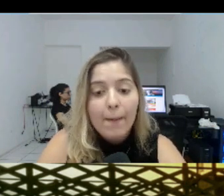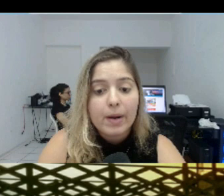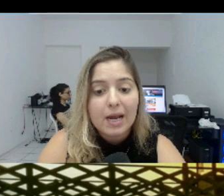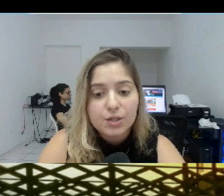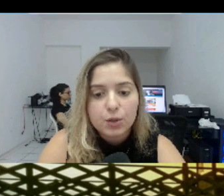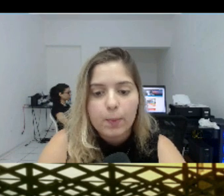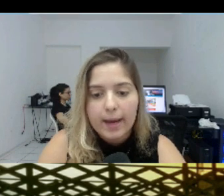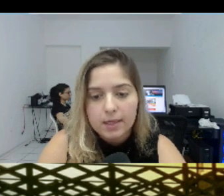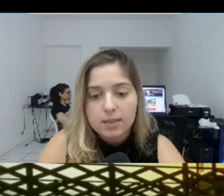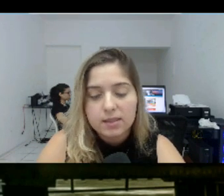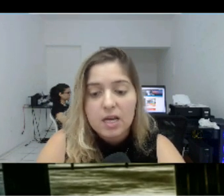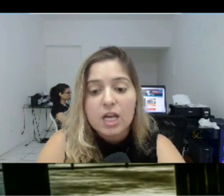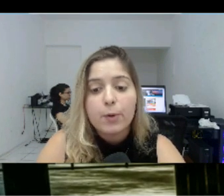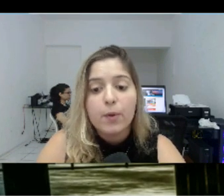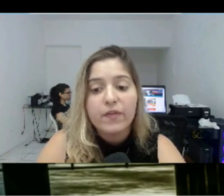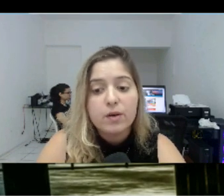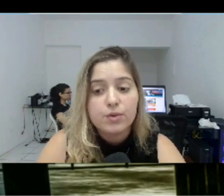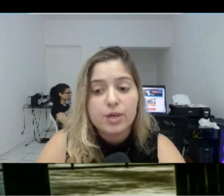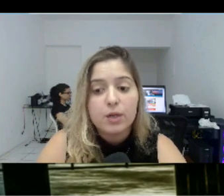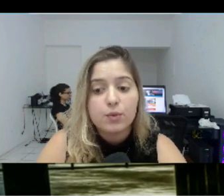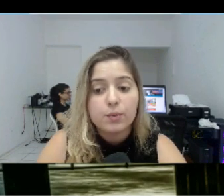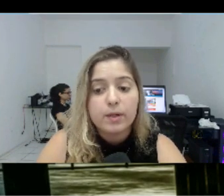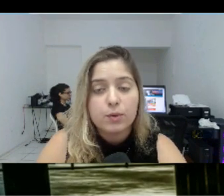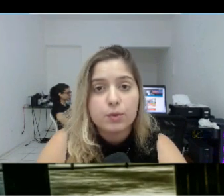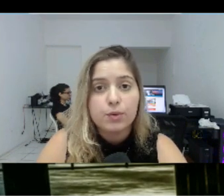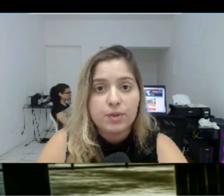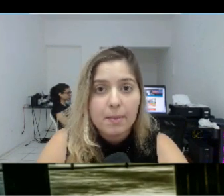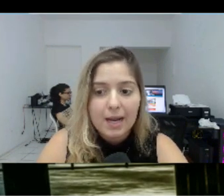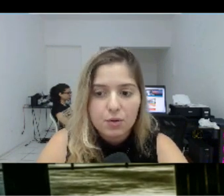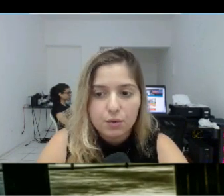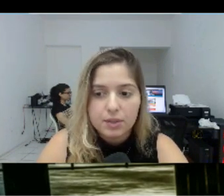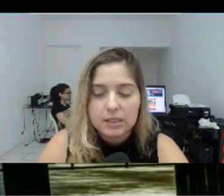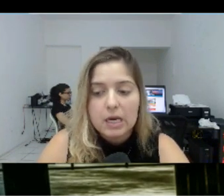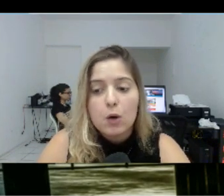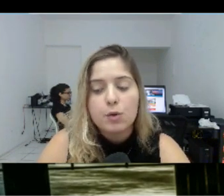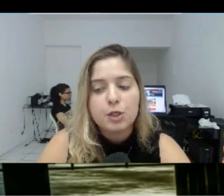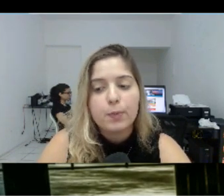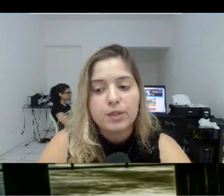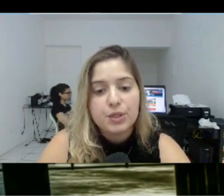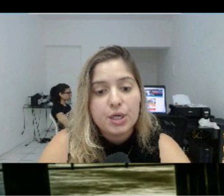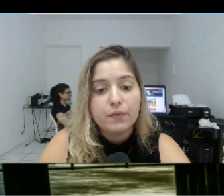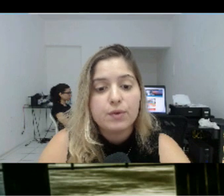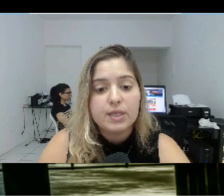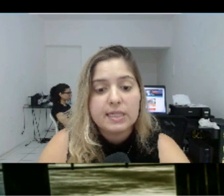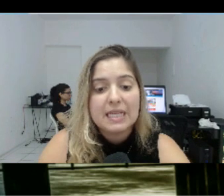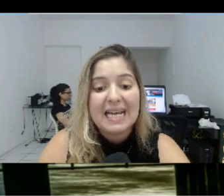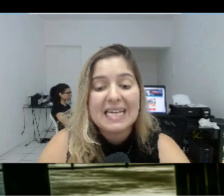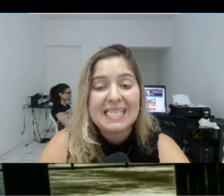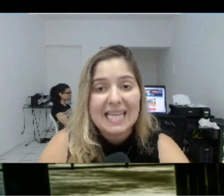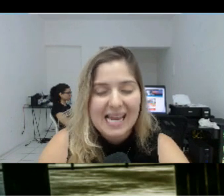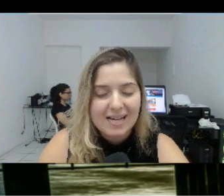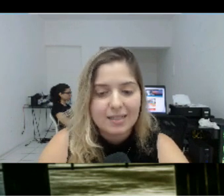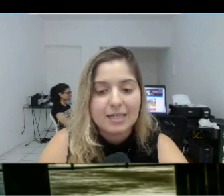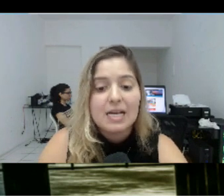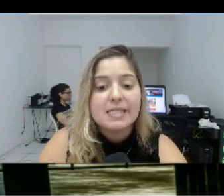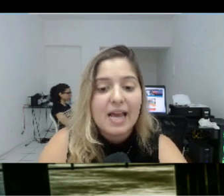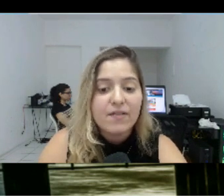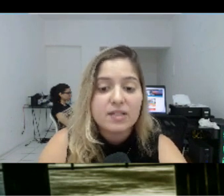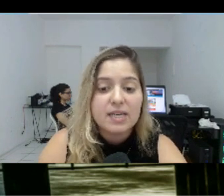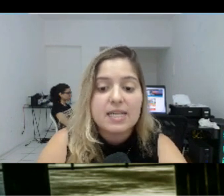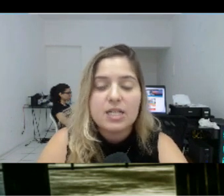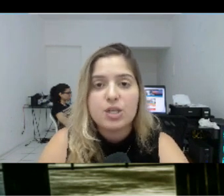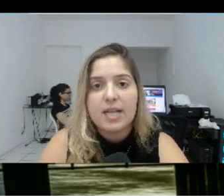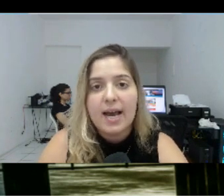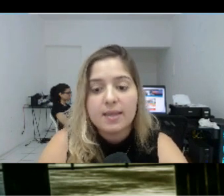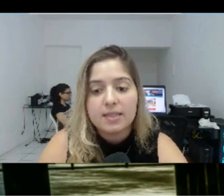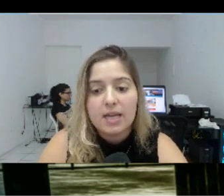desestimular a prática no país e promover os direitos humanos dos trabalhadores. O dispositivo diz que tais terras